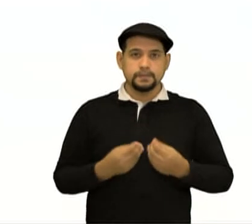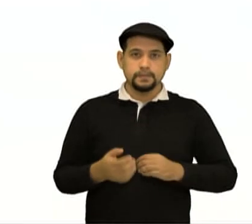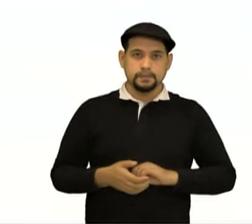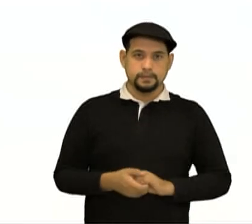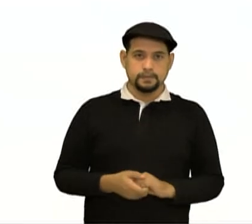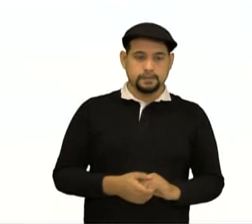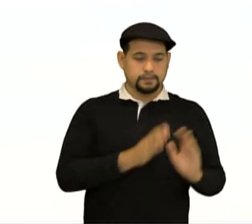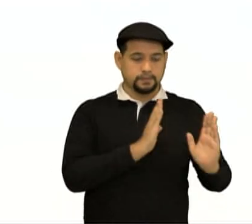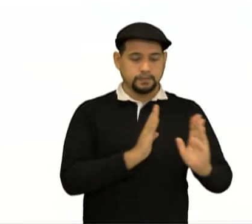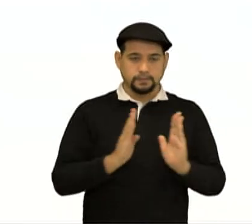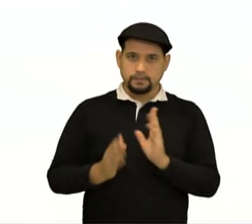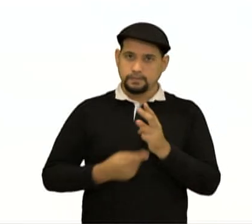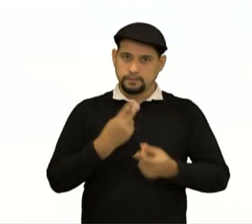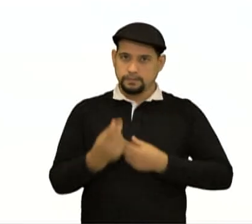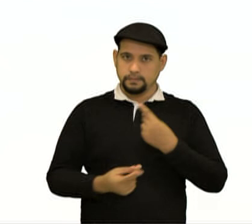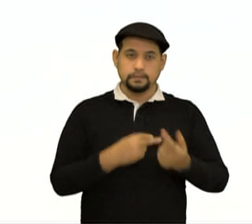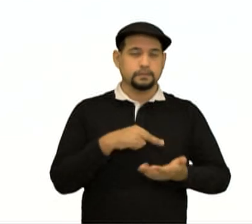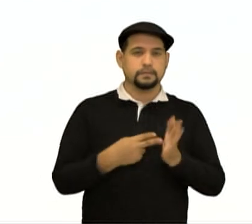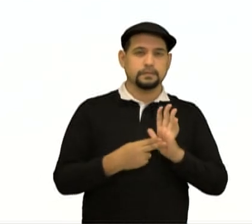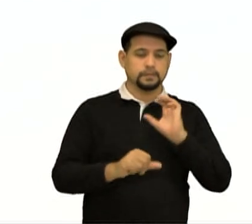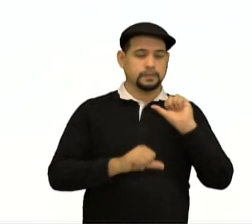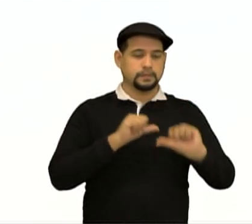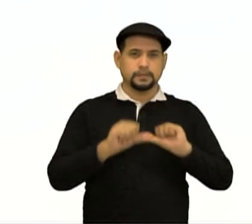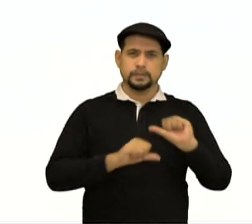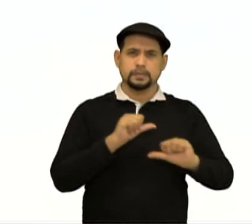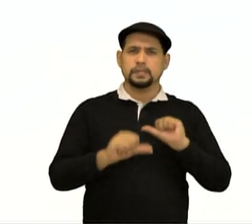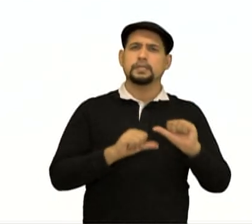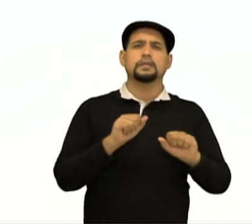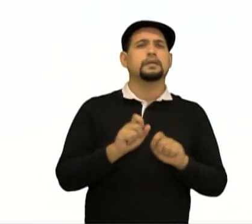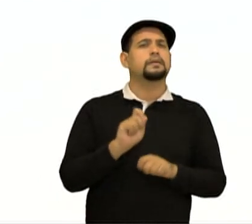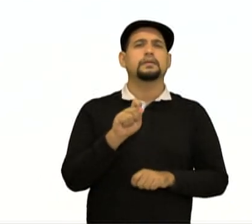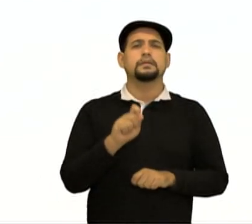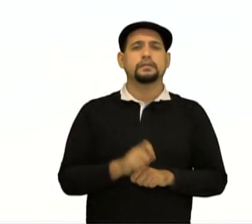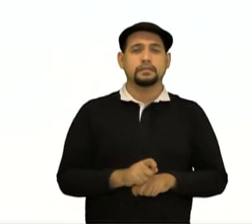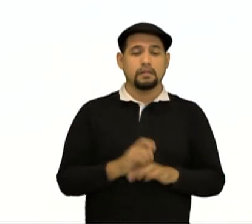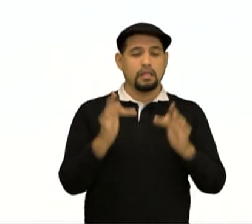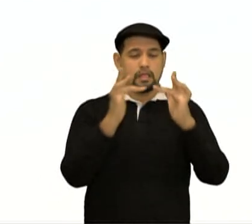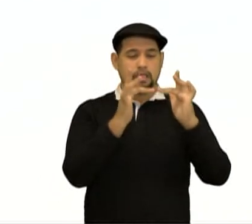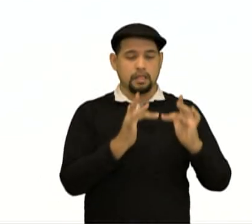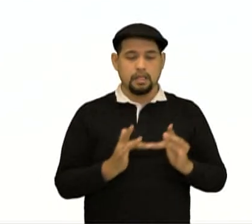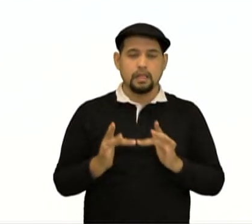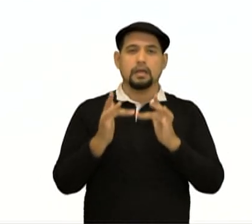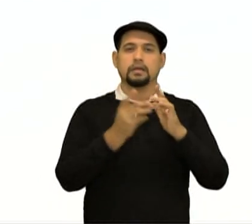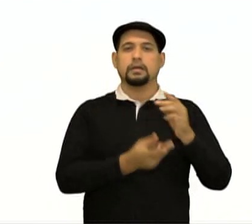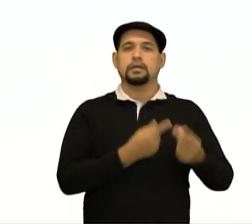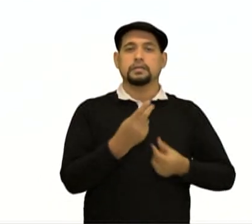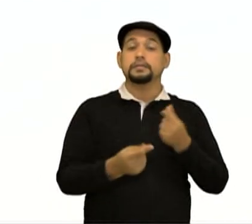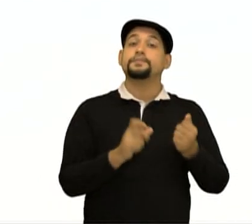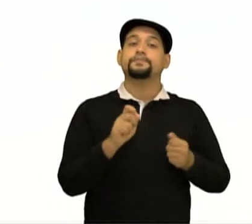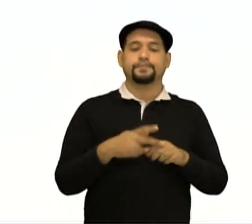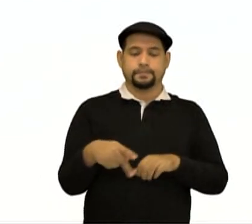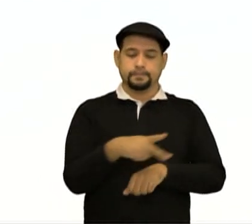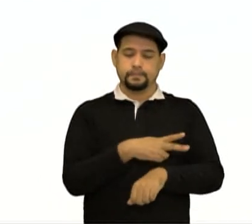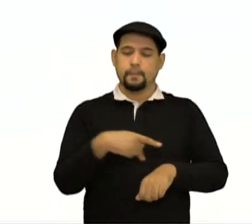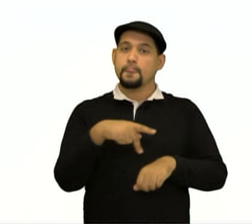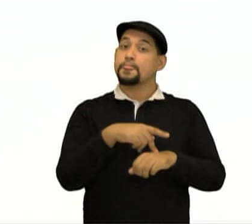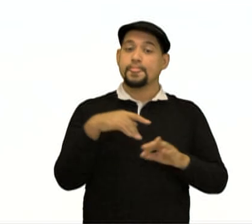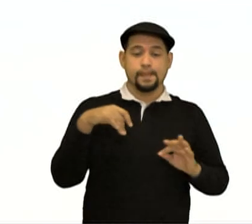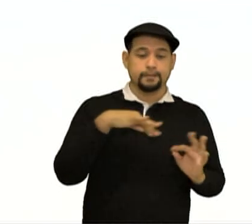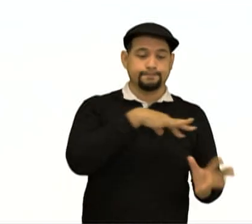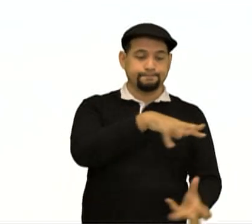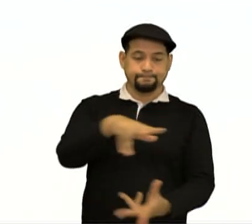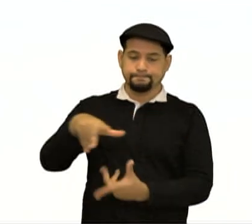os blocos econômicos São alternativas para dinamizar as relações econômicas entre os países no mundo